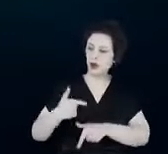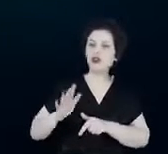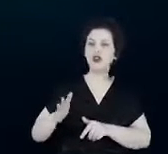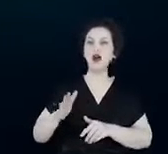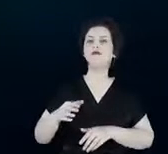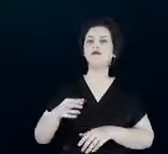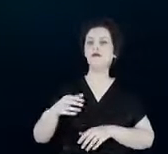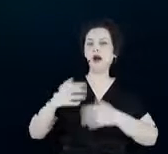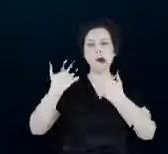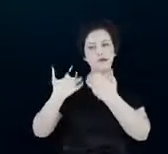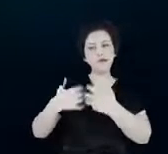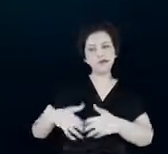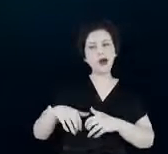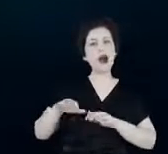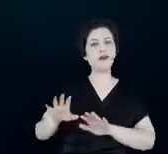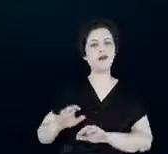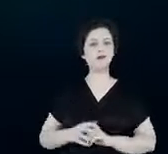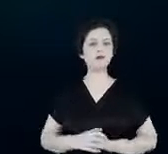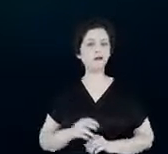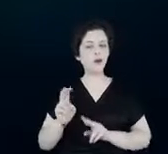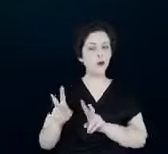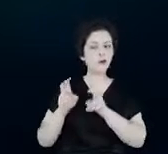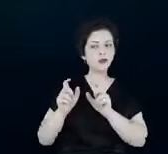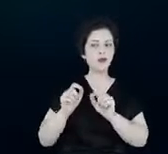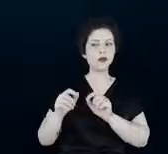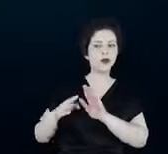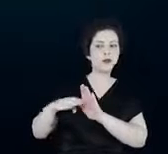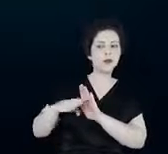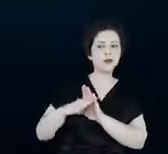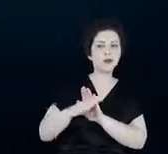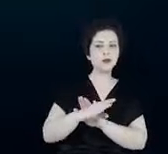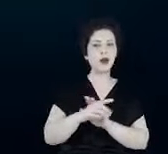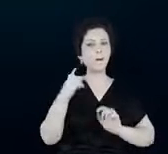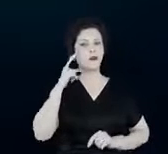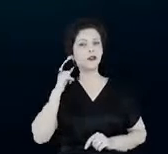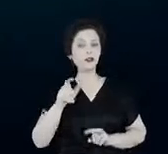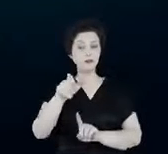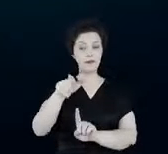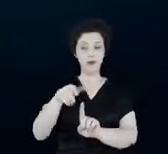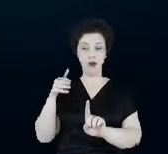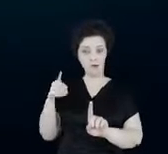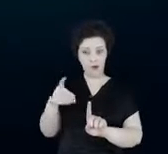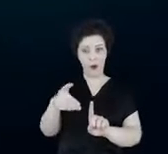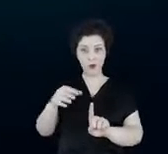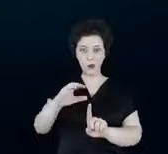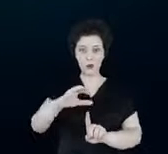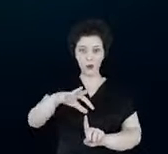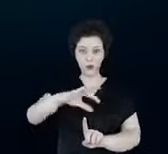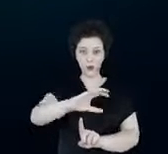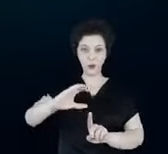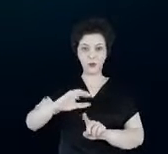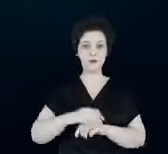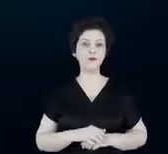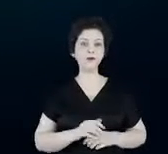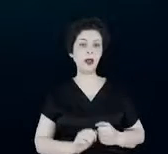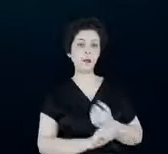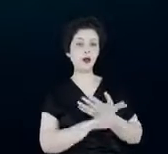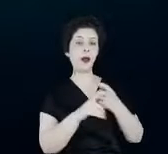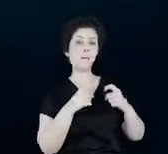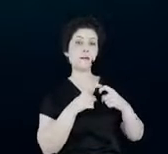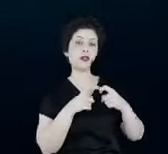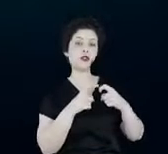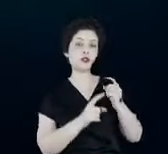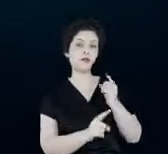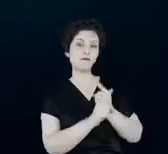para isso então observar tendência foi muito importante de novo pensando não consumidor telemedicina nos casos muito legal né